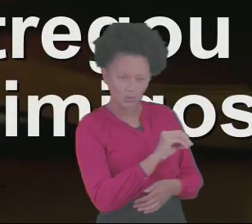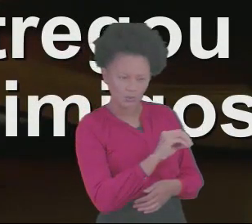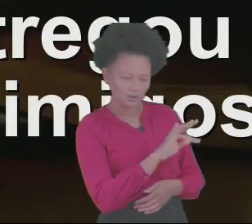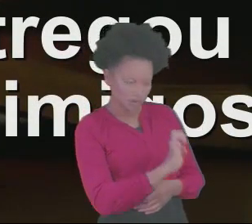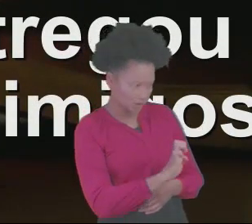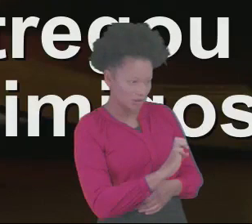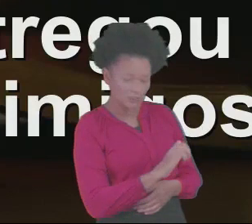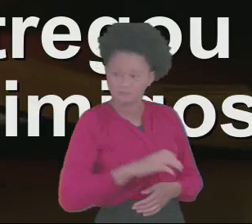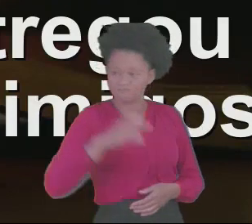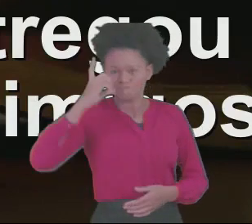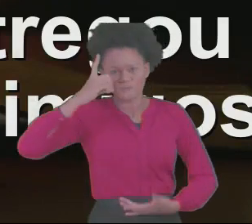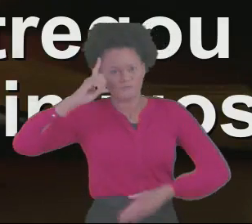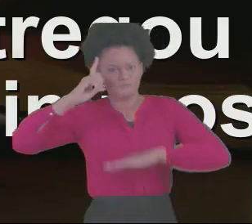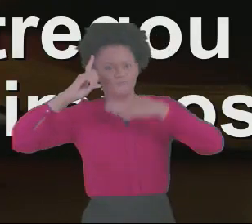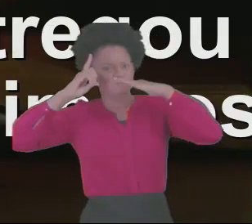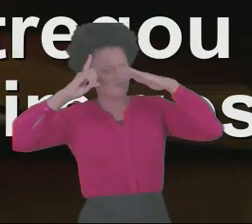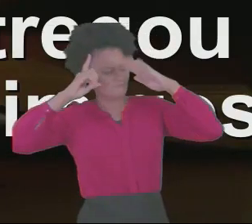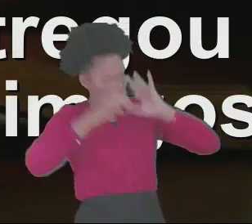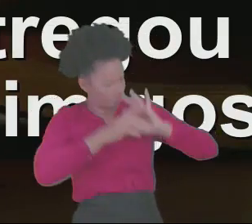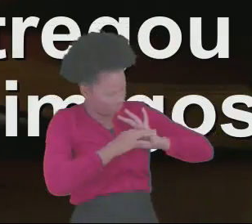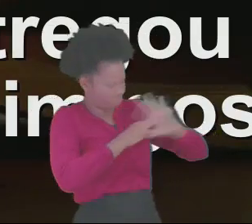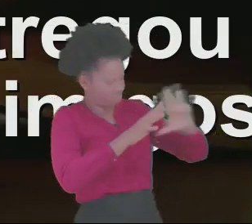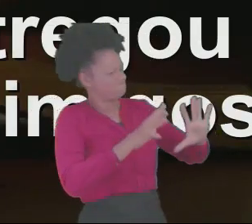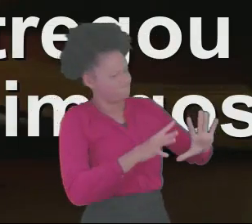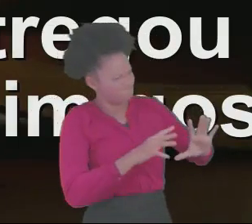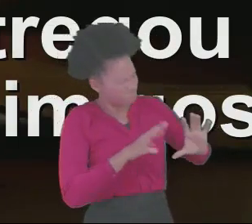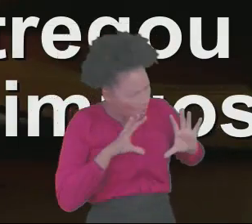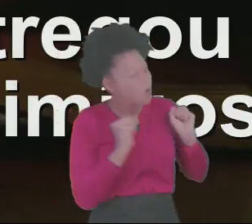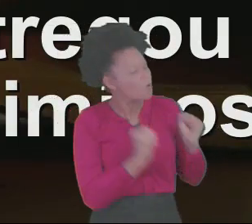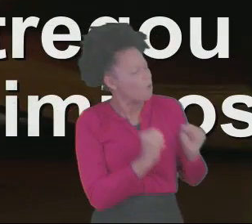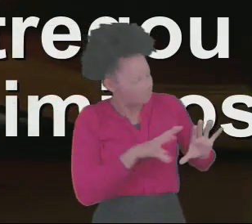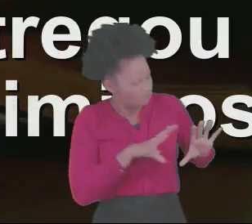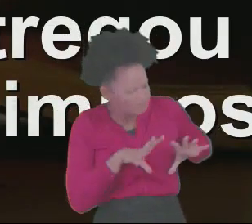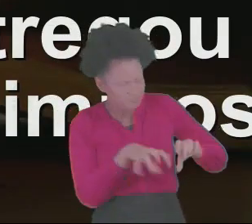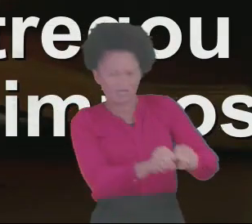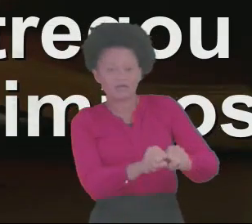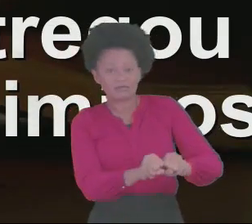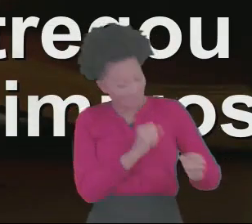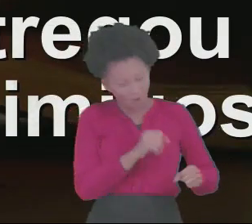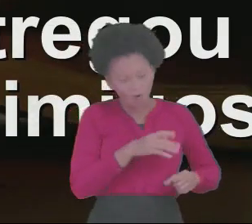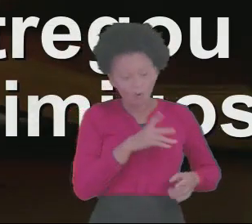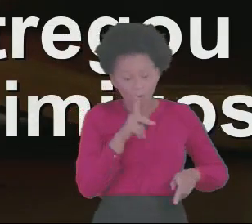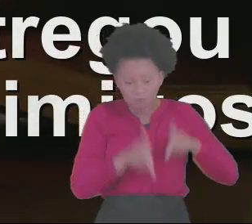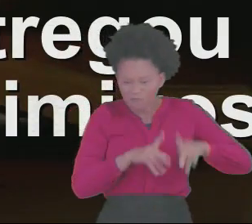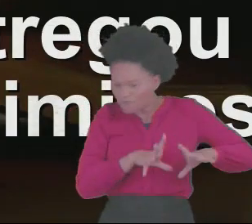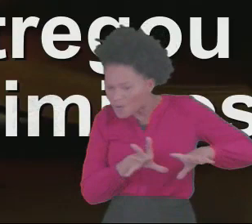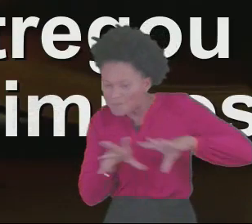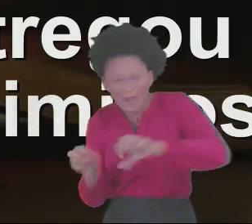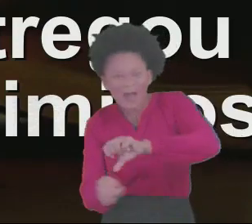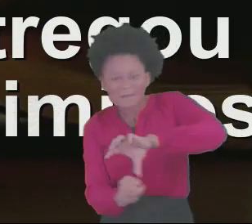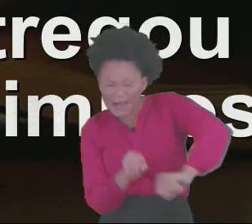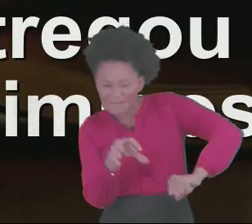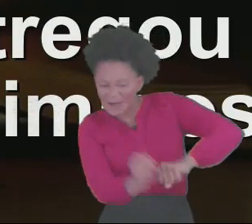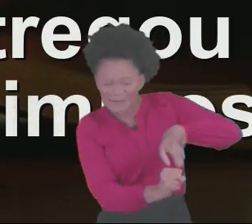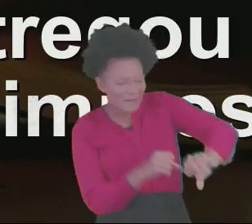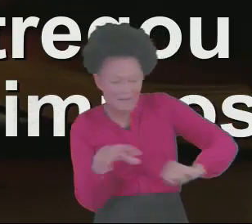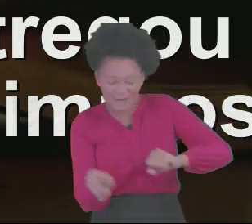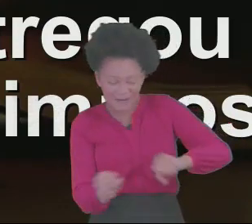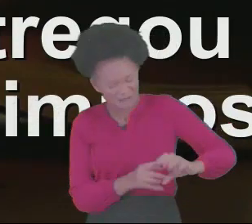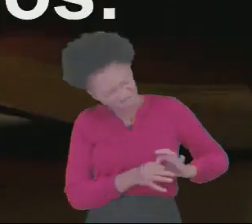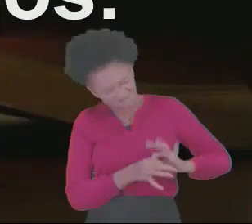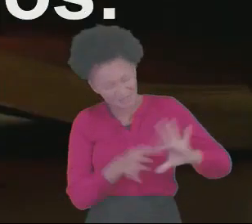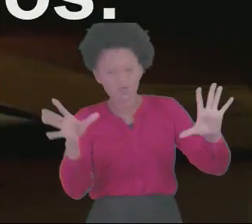e os entregou na mão dos espoliadores que os despojaram nos entregou nas mãos dos seus inimigos